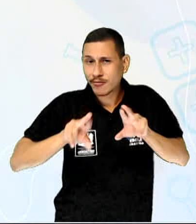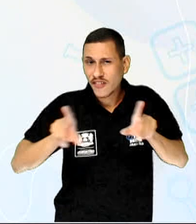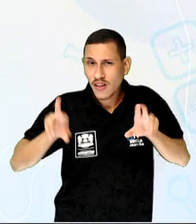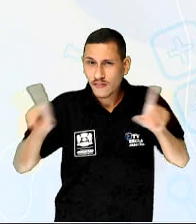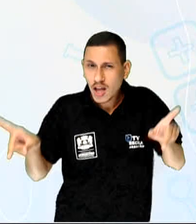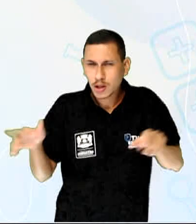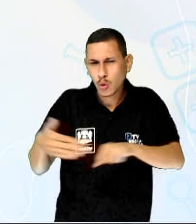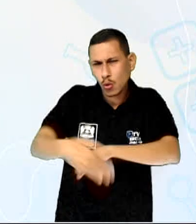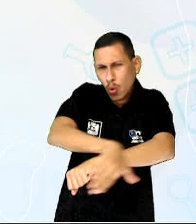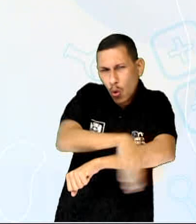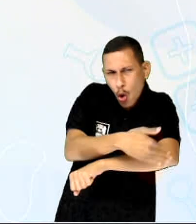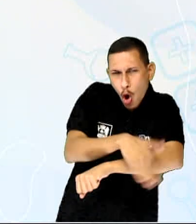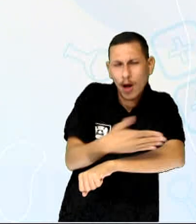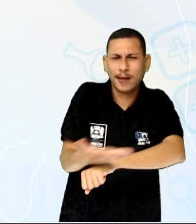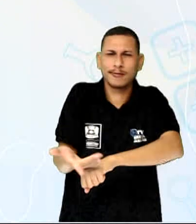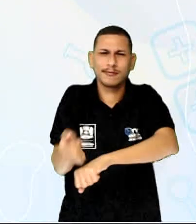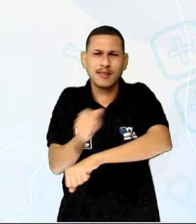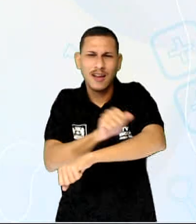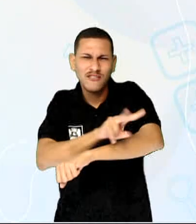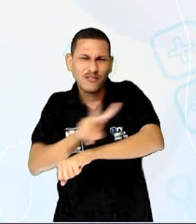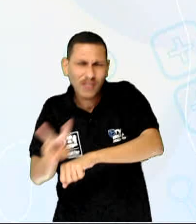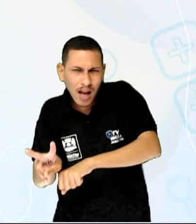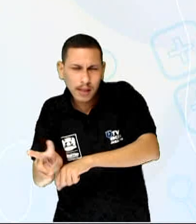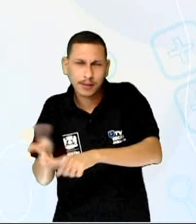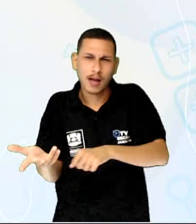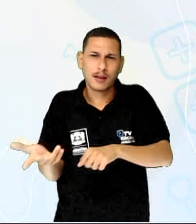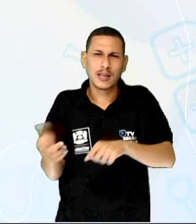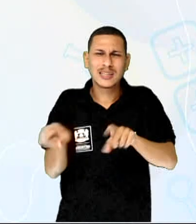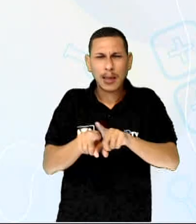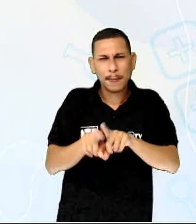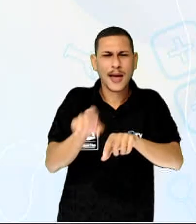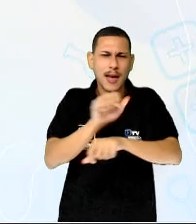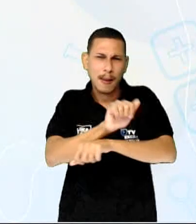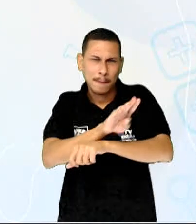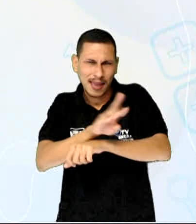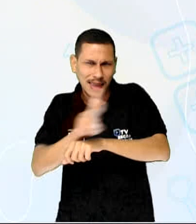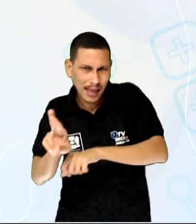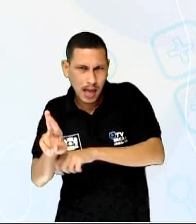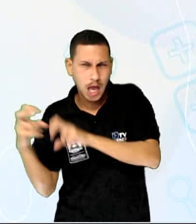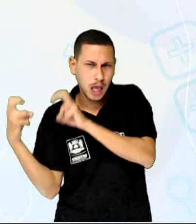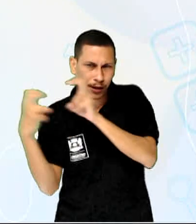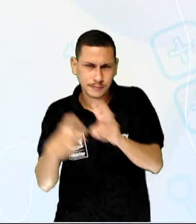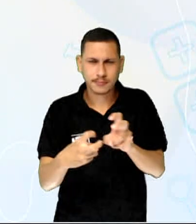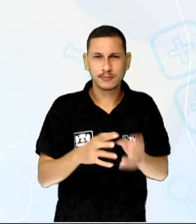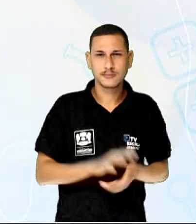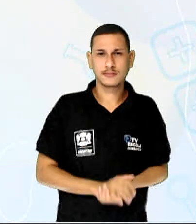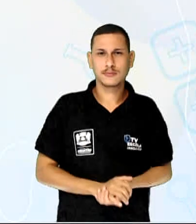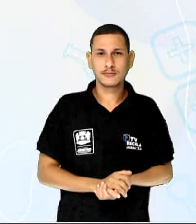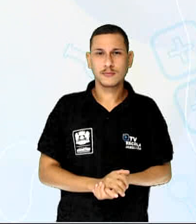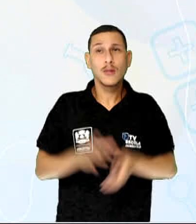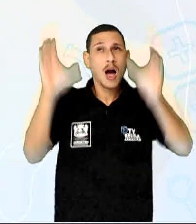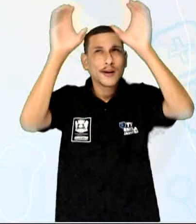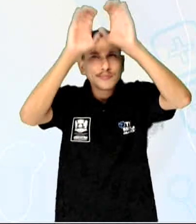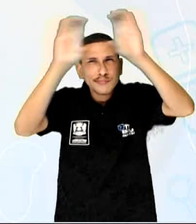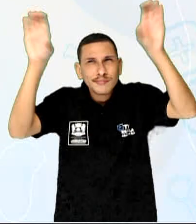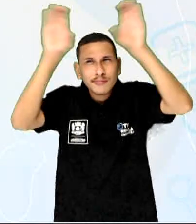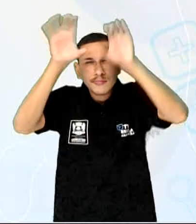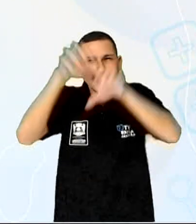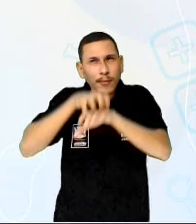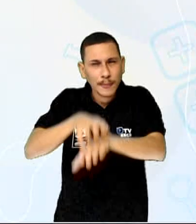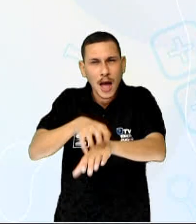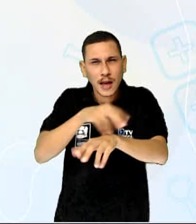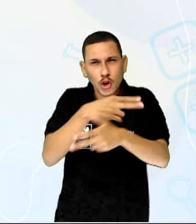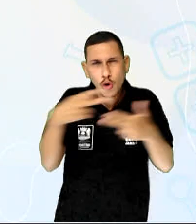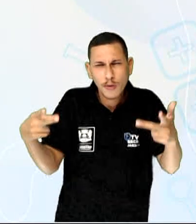por ruas, estradas, rodovias e trilhos. Os aéreos são considerados o